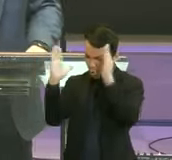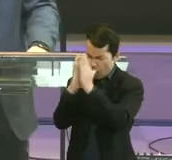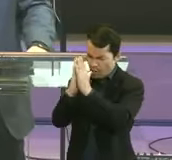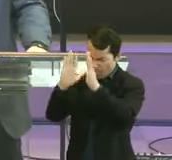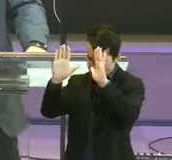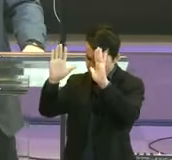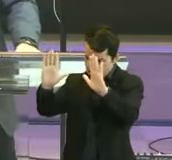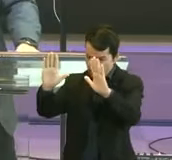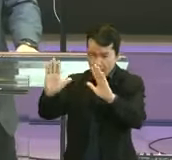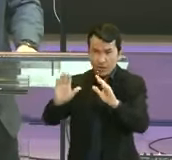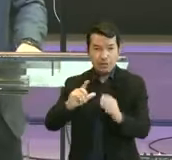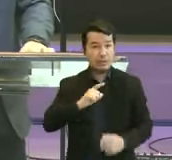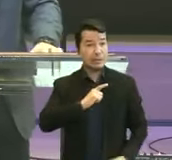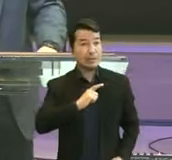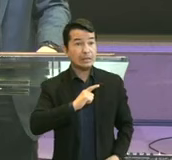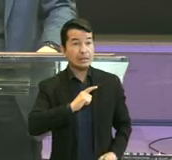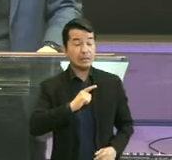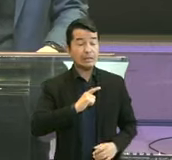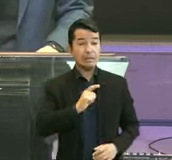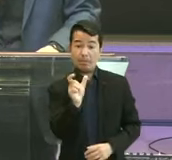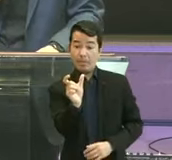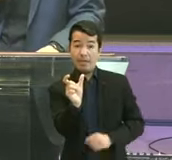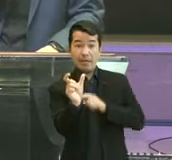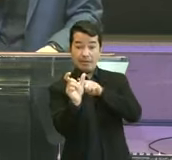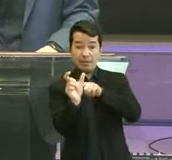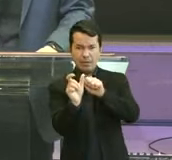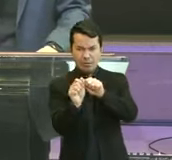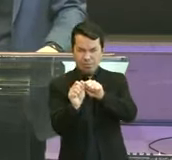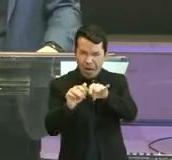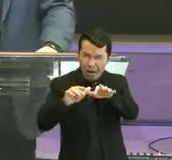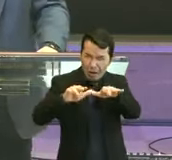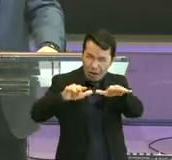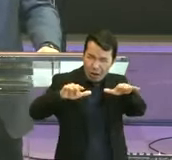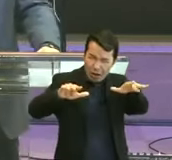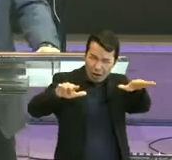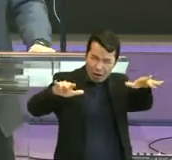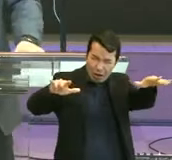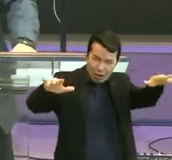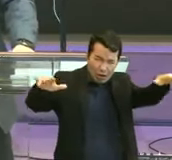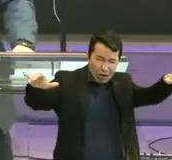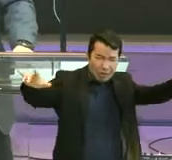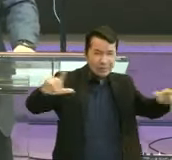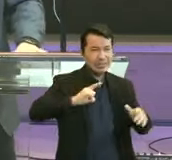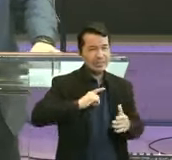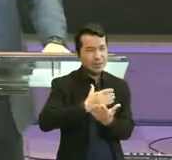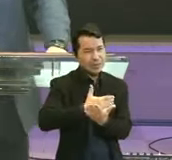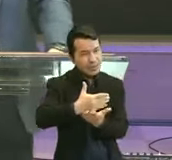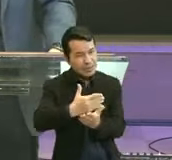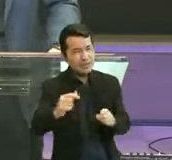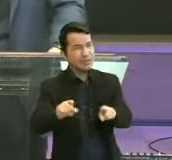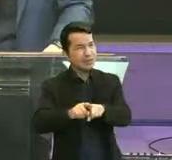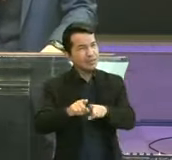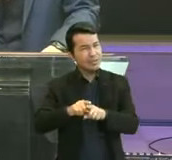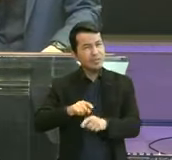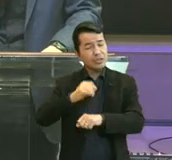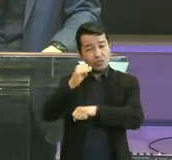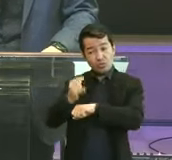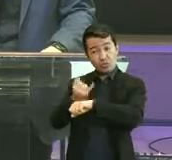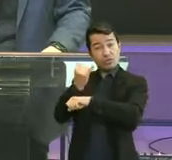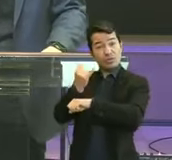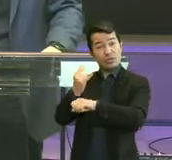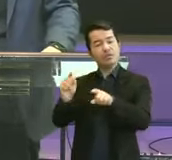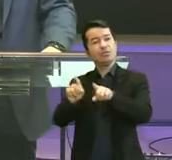se espalhava, crescia rapidamente o número dos discípulos em Jerusalém. Também um grande número de